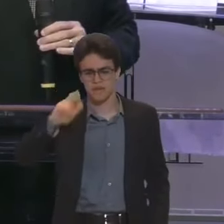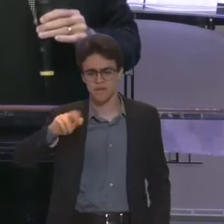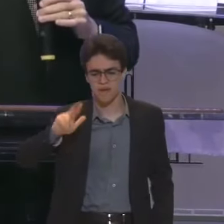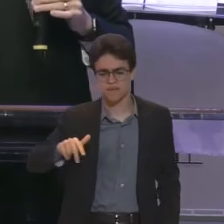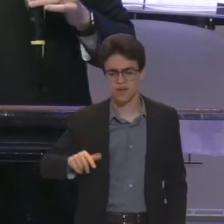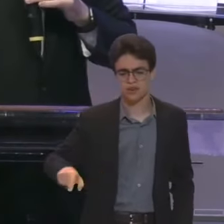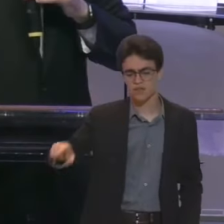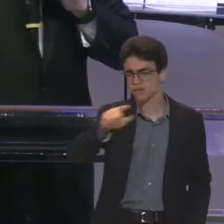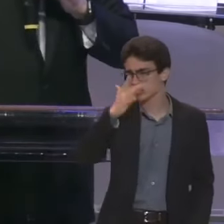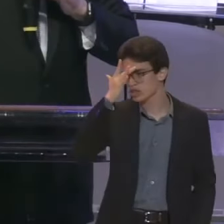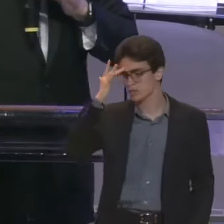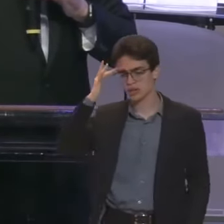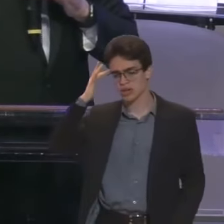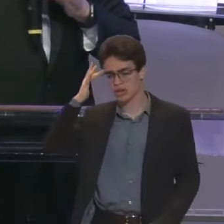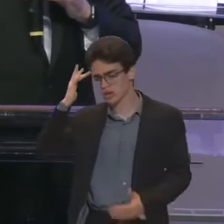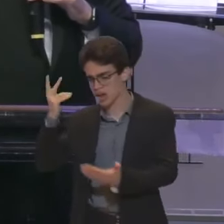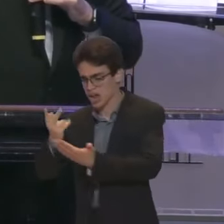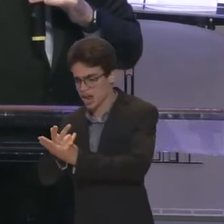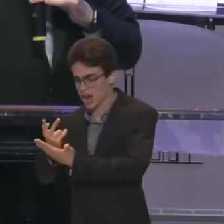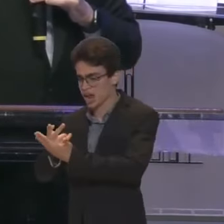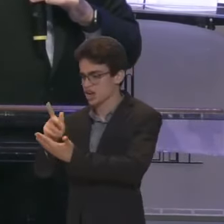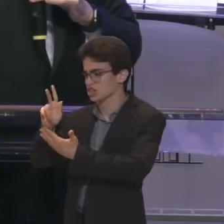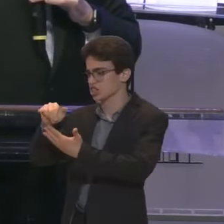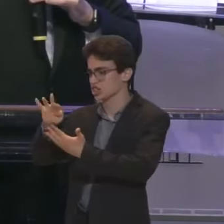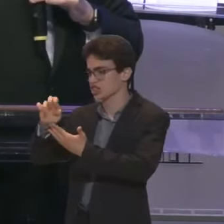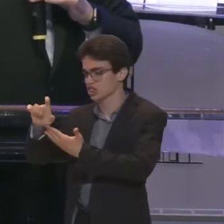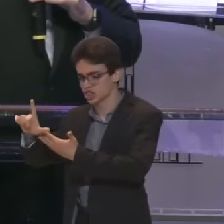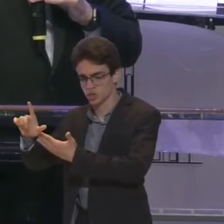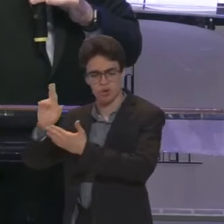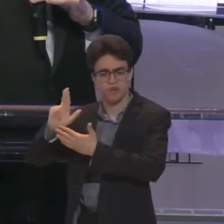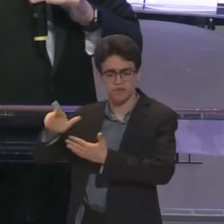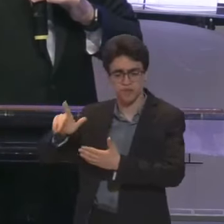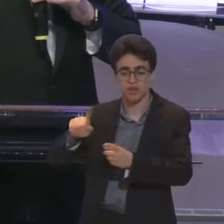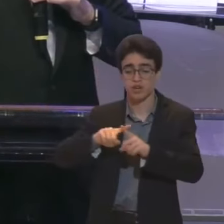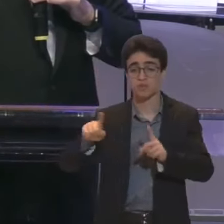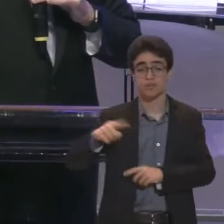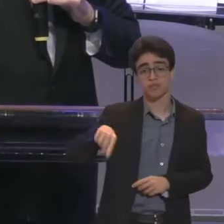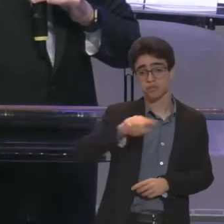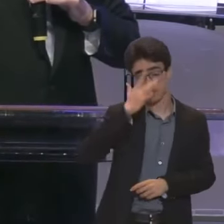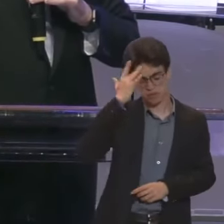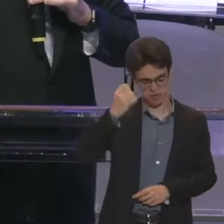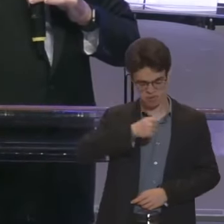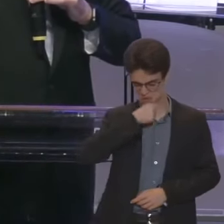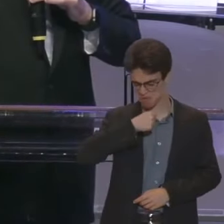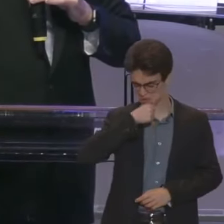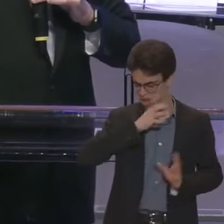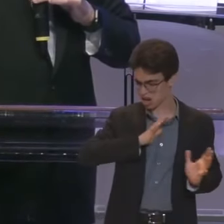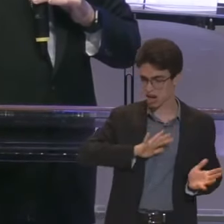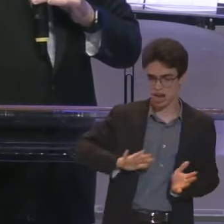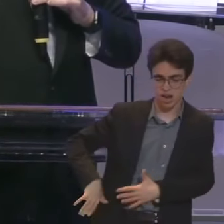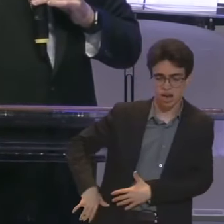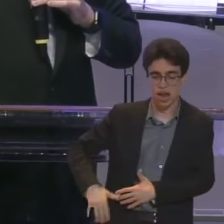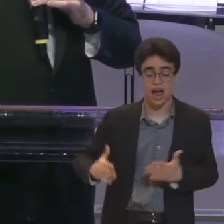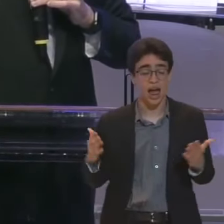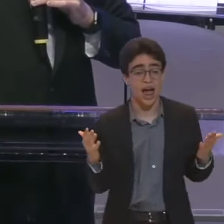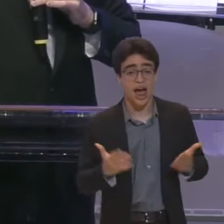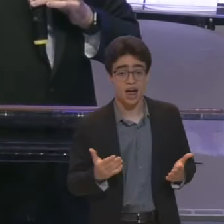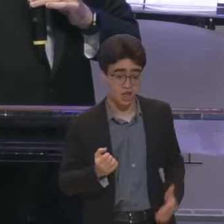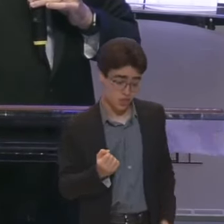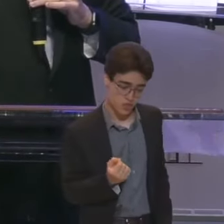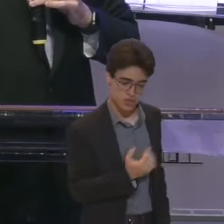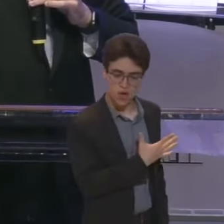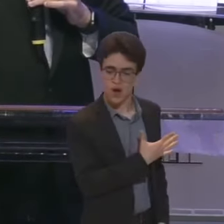andeis como gentios, despojem-se do velho homem e vistam-se do novo homem. Por isso, deixando a mentira,